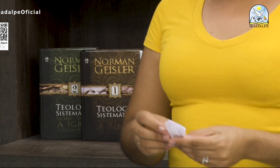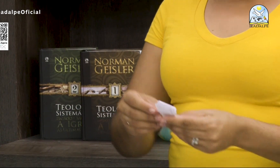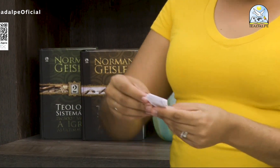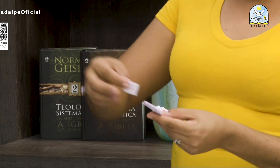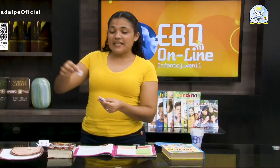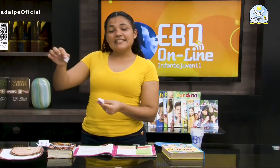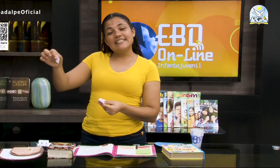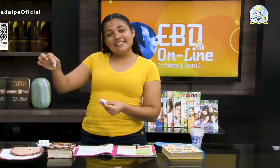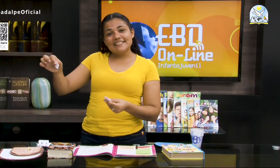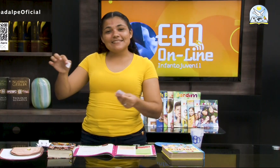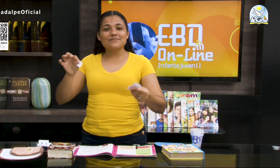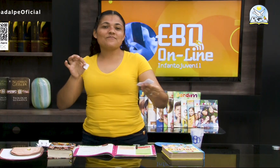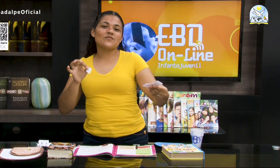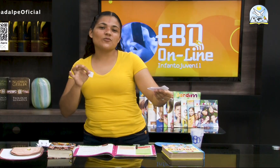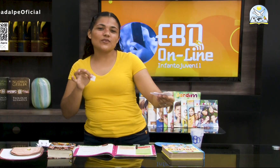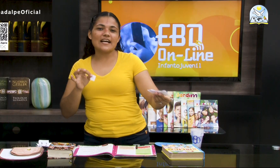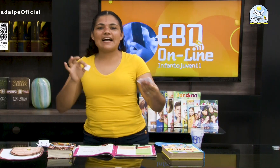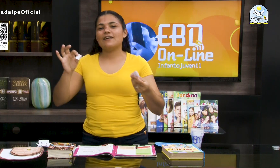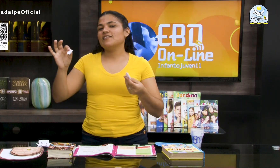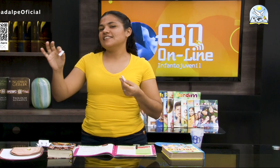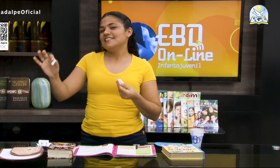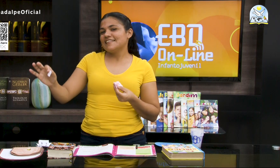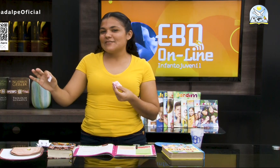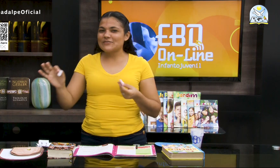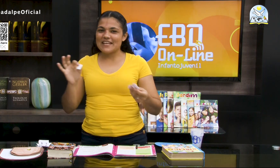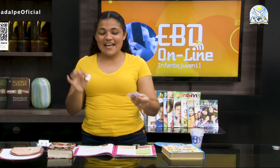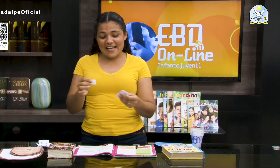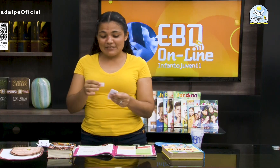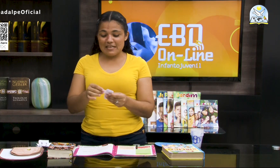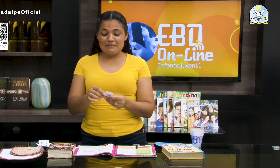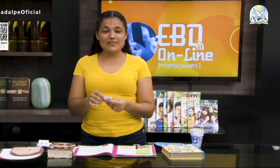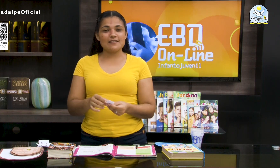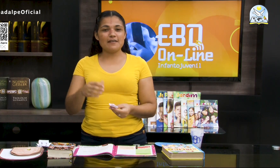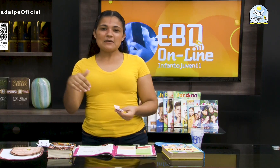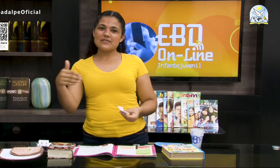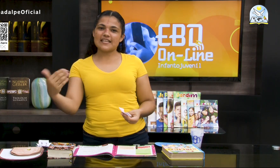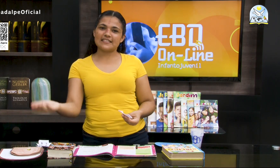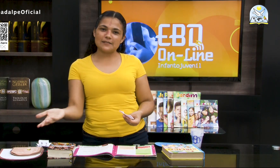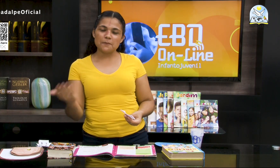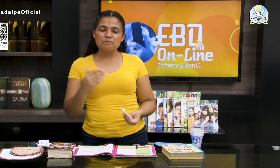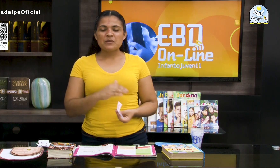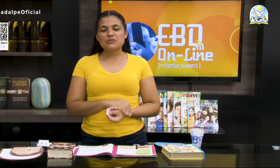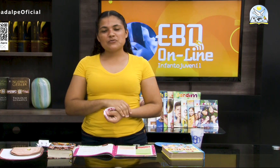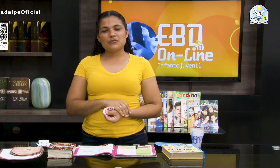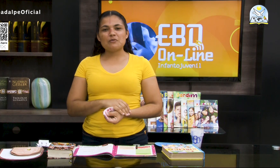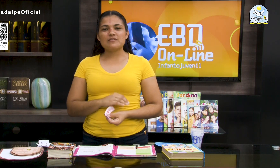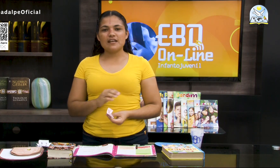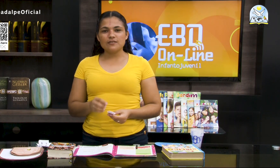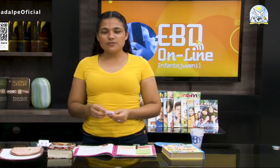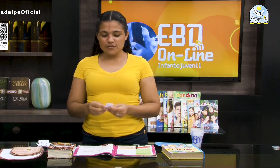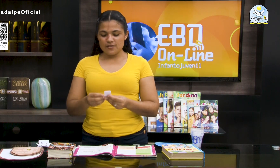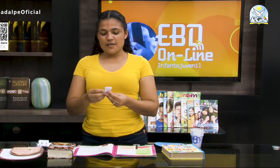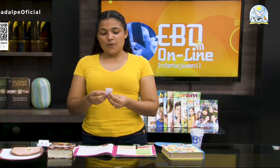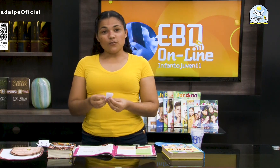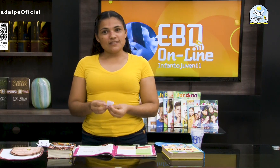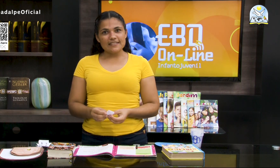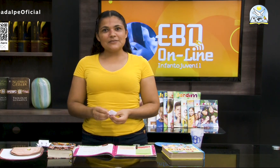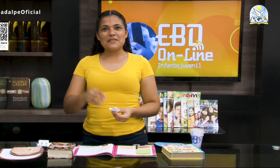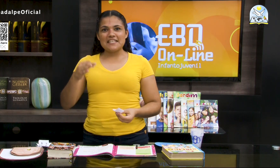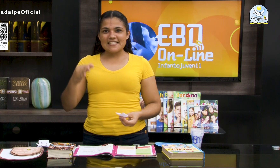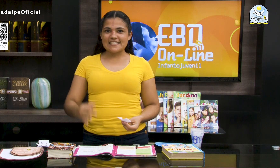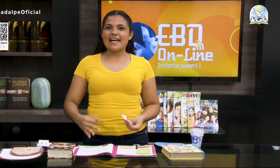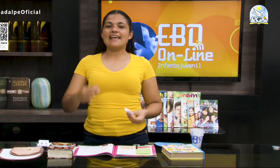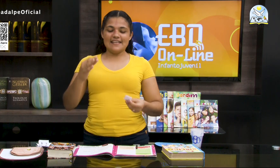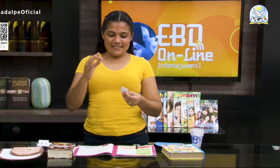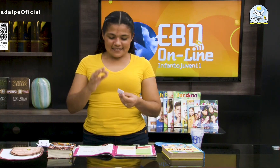Provavelmente vai ter sempre uma letrinha num lugar, uma letrinha em outro errada. E aí você vai consertando junto com os alunos.